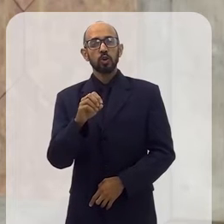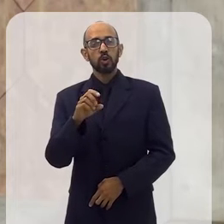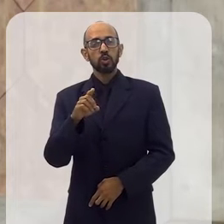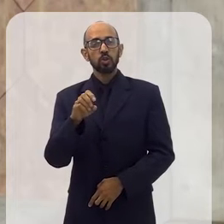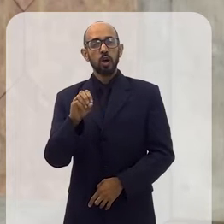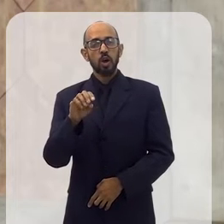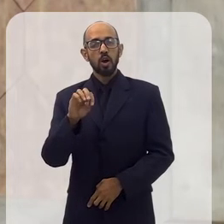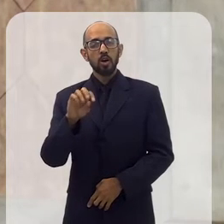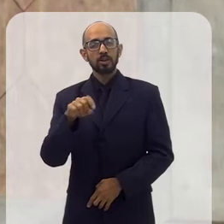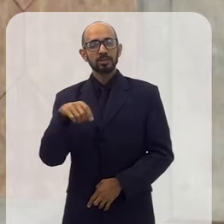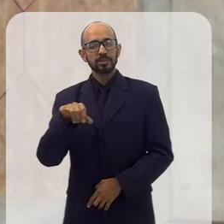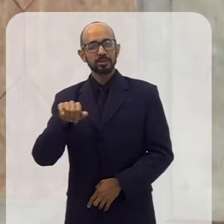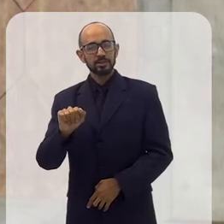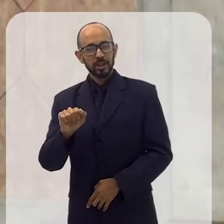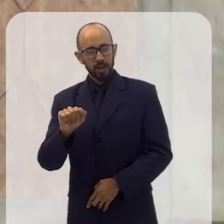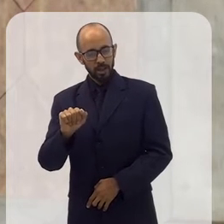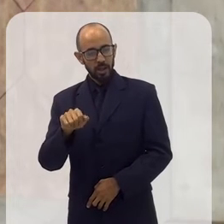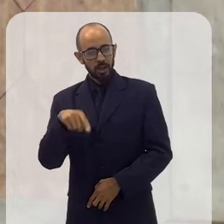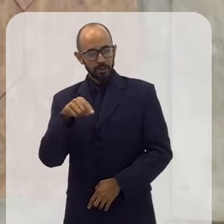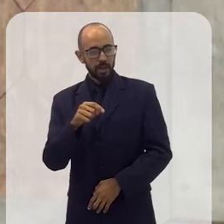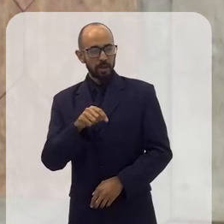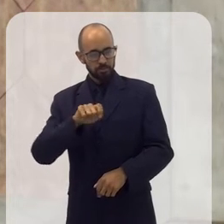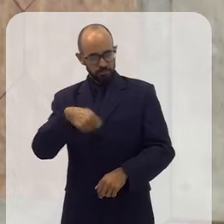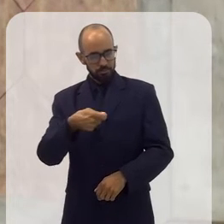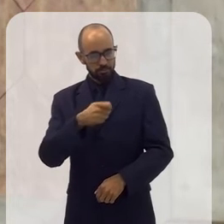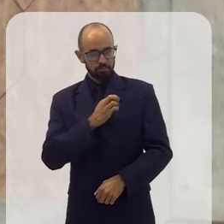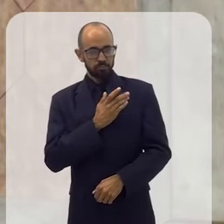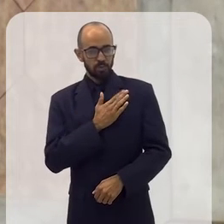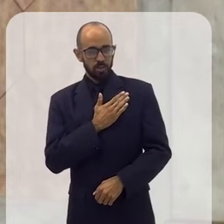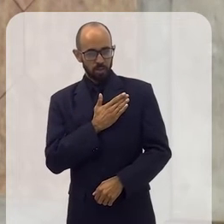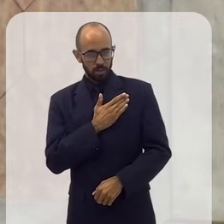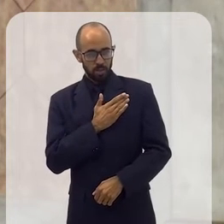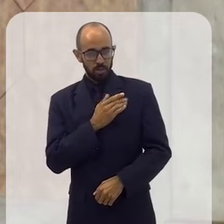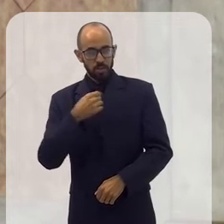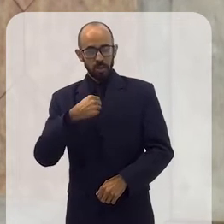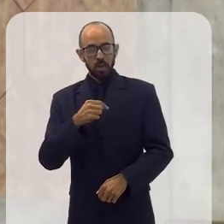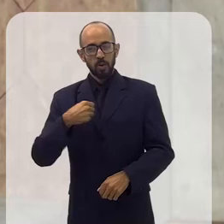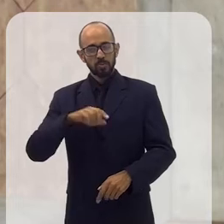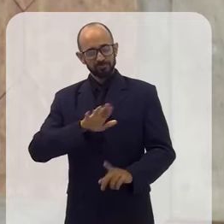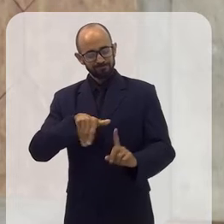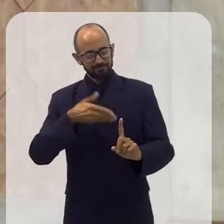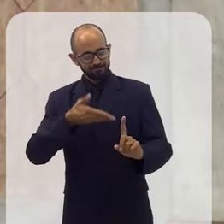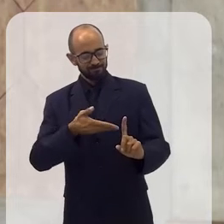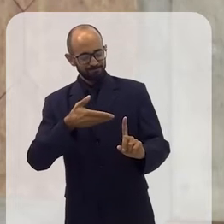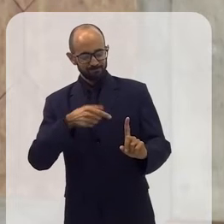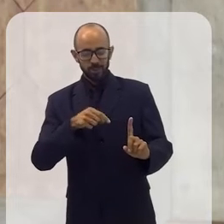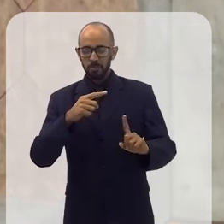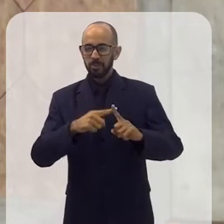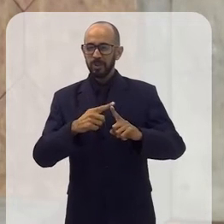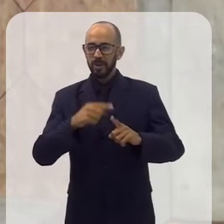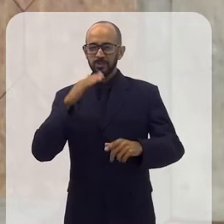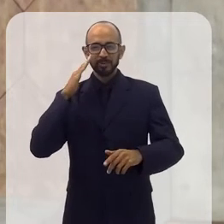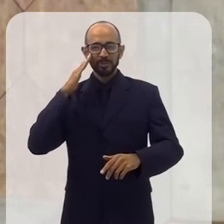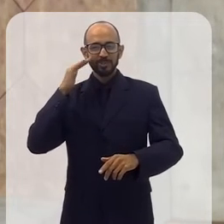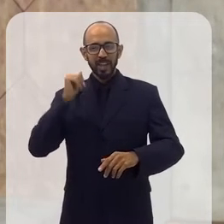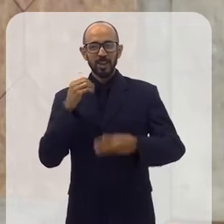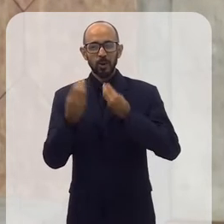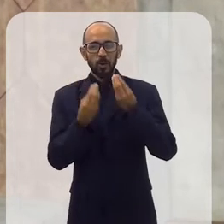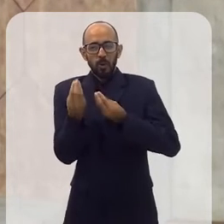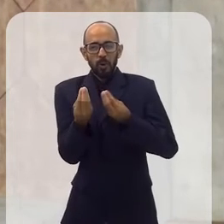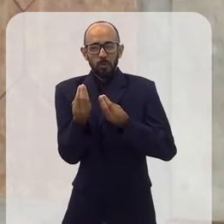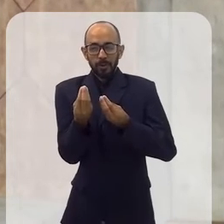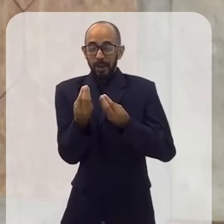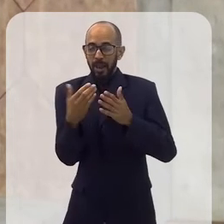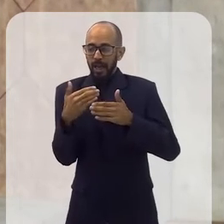Ortodoxa, onde eu tenho muita honra de estar, porque sei o quanto ela